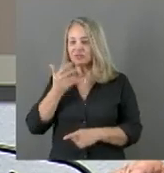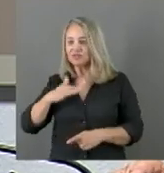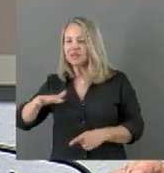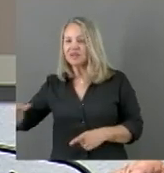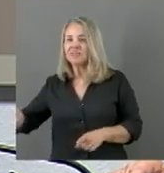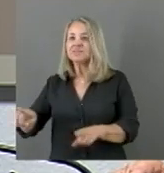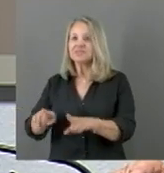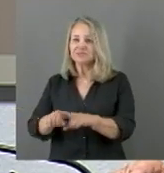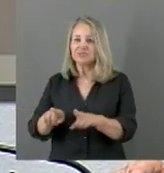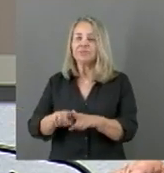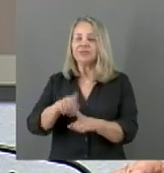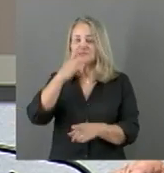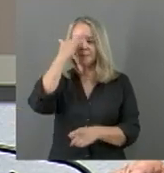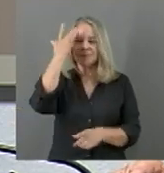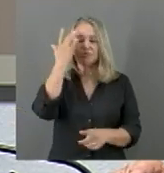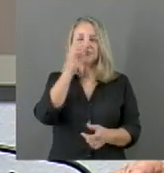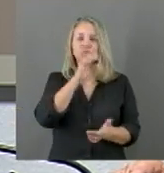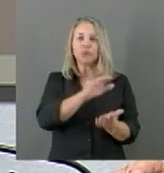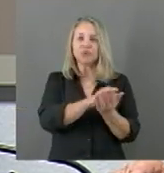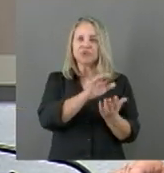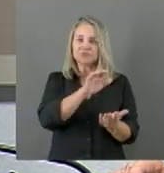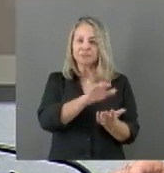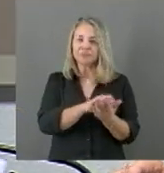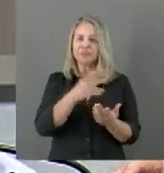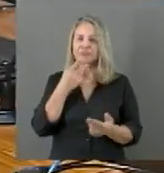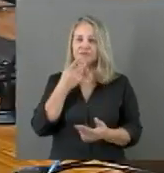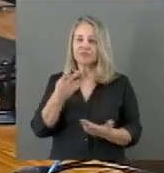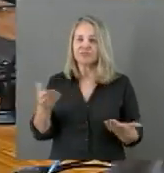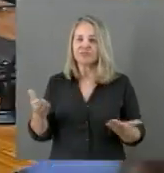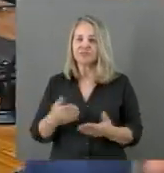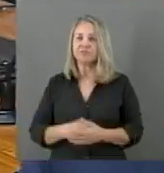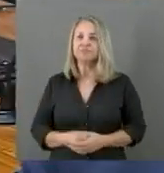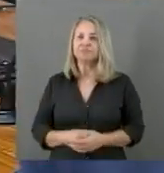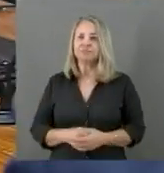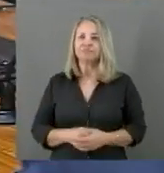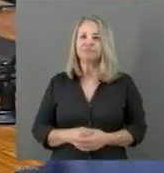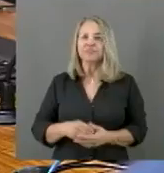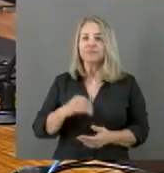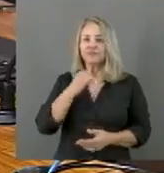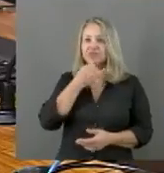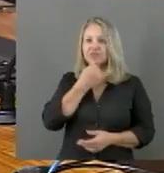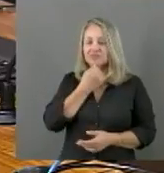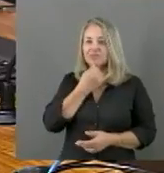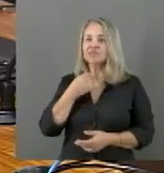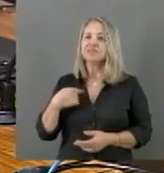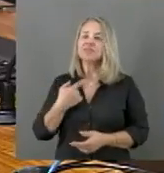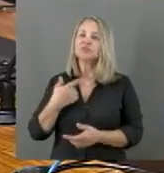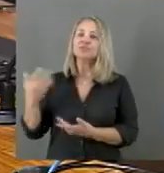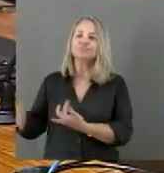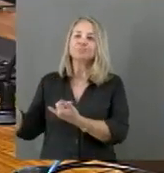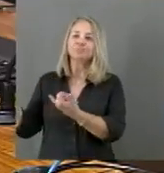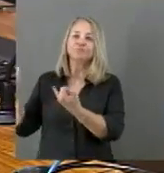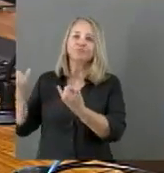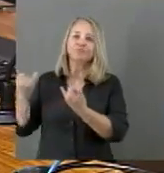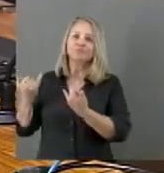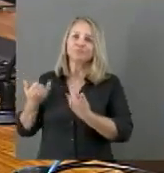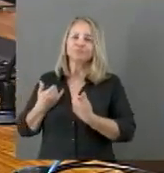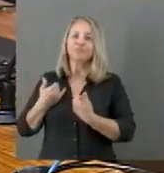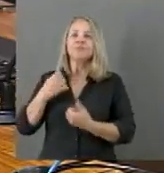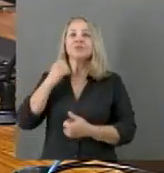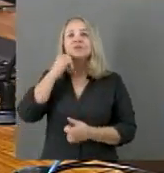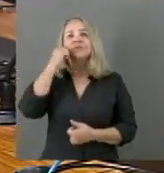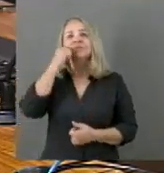idosos. Passo a palavra à Vossa Excelência. Senador, foi com tristeza que nós recebemos a notícia. O deputado